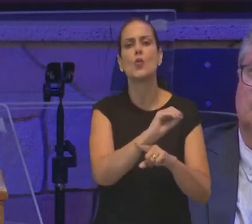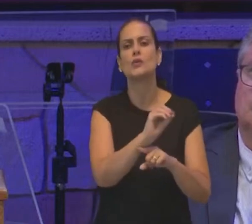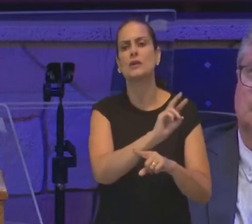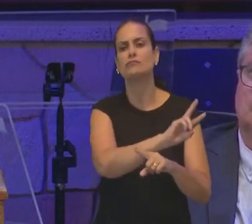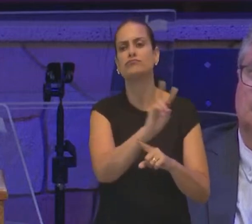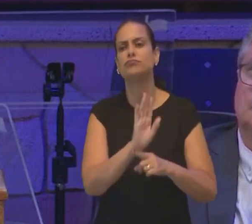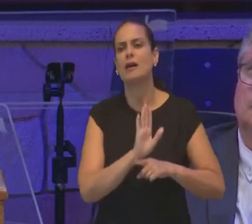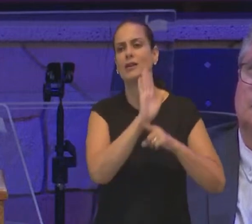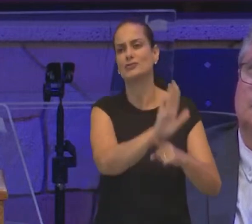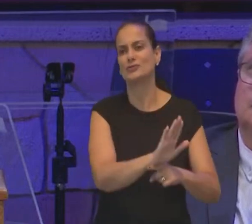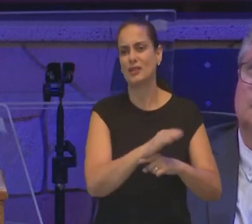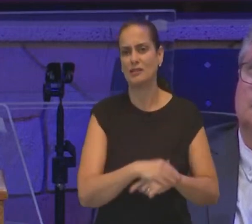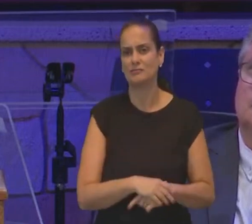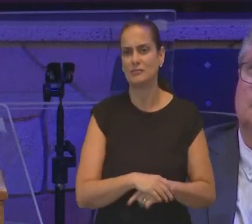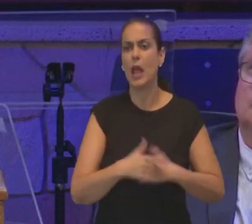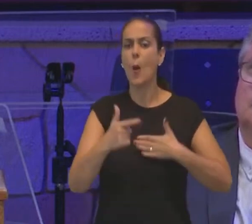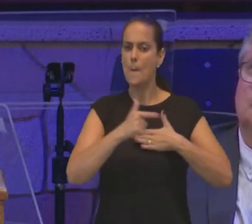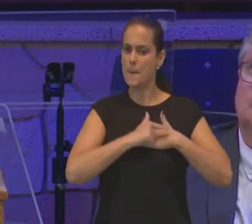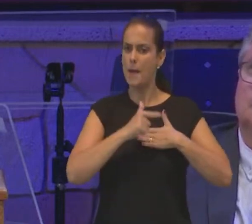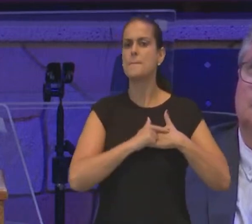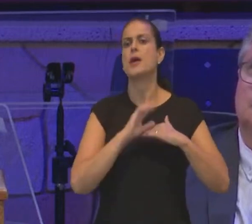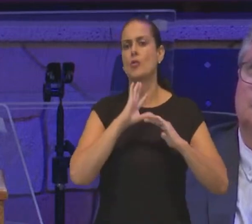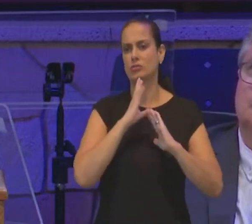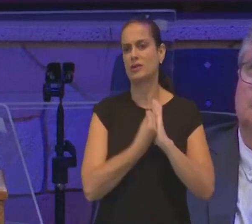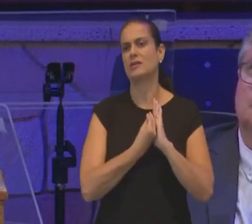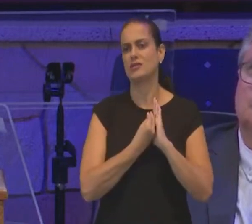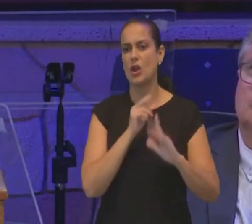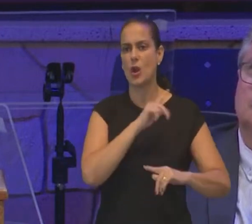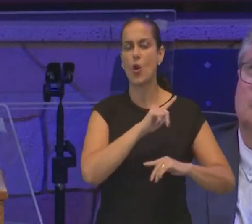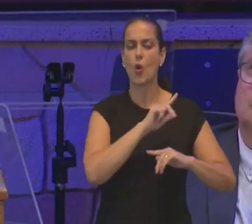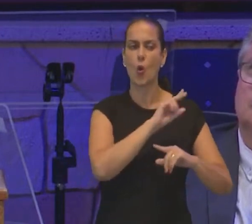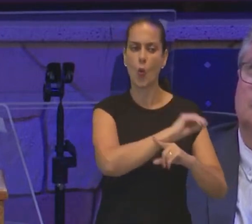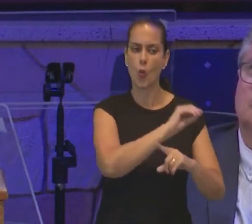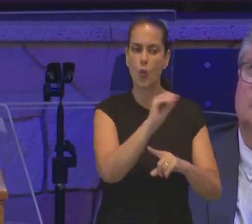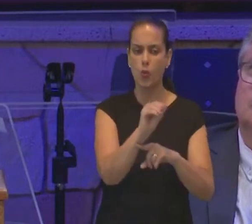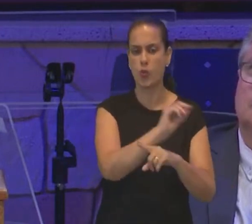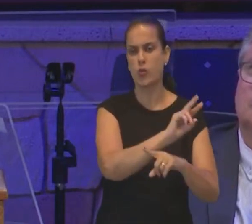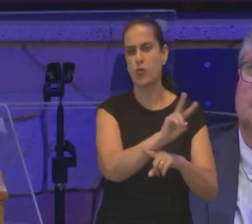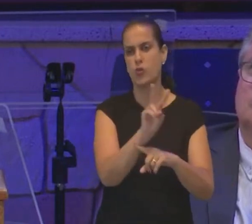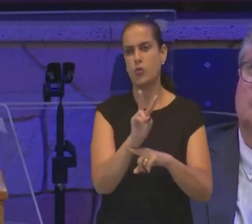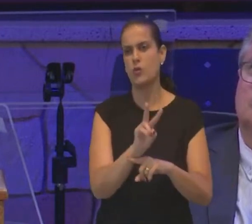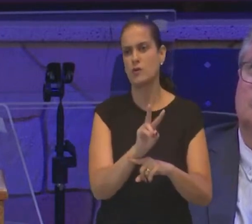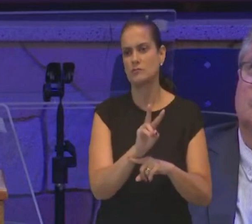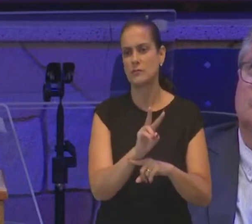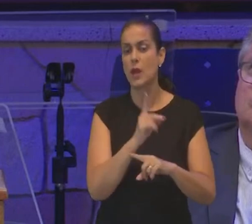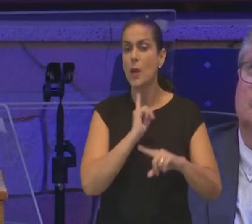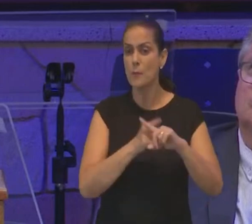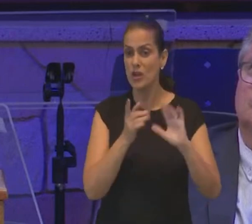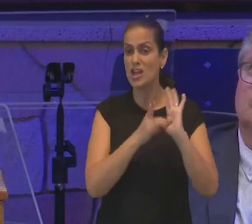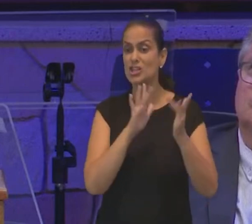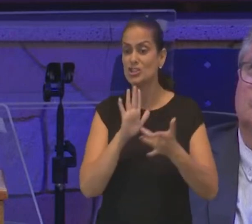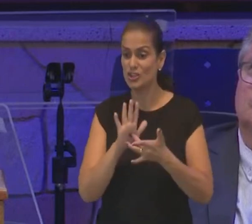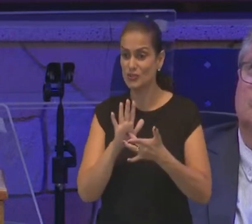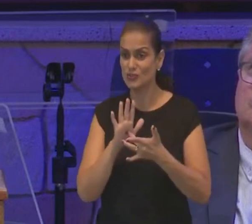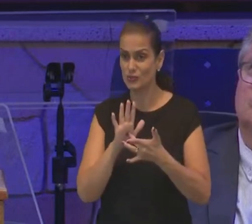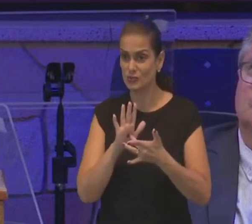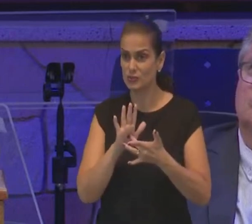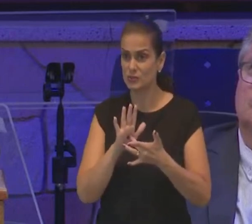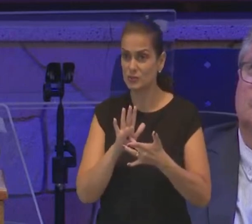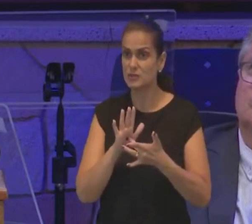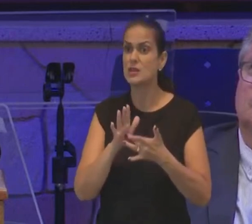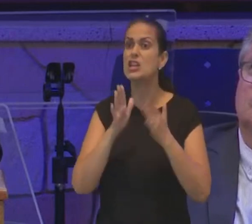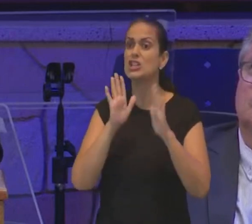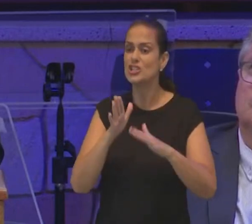Esse é o papel da igreja, meus irmãos. É cuidar. Porque Jesus, já enterrou o